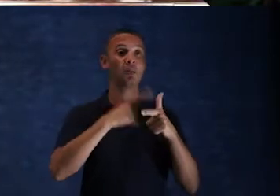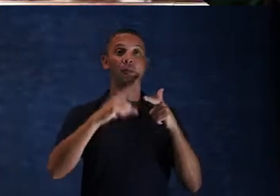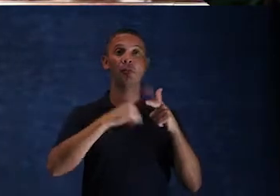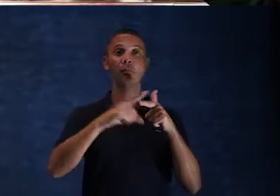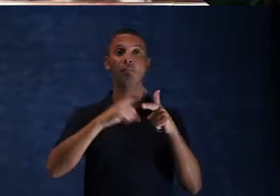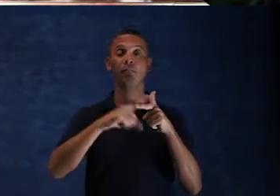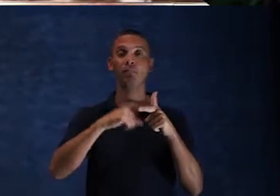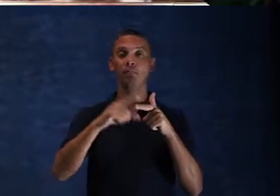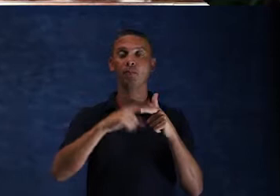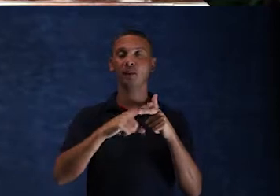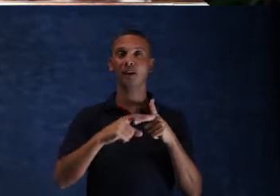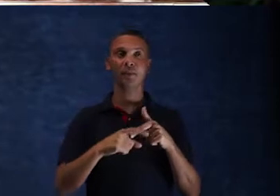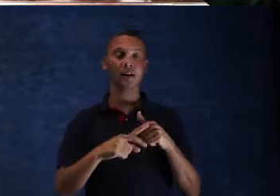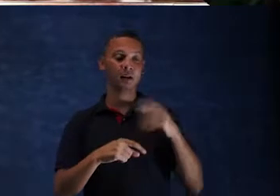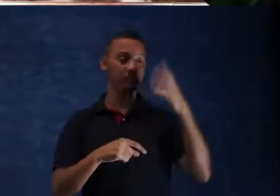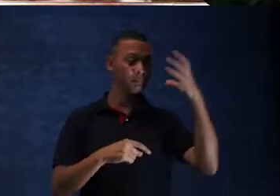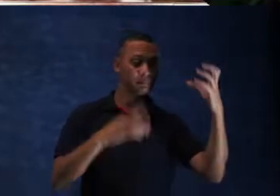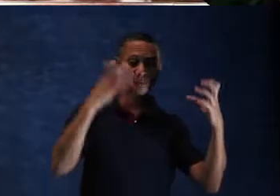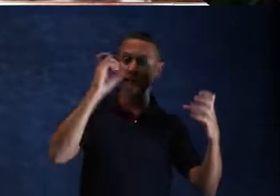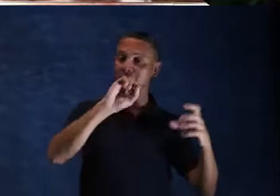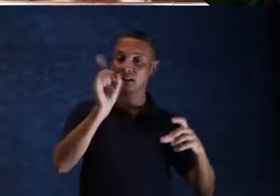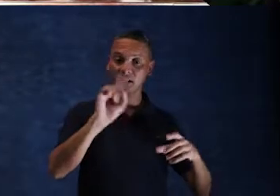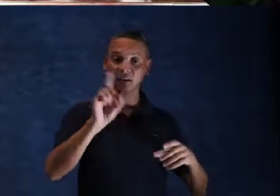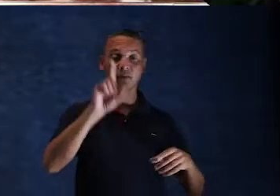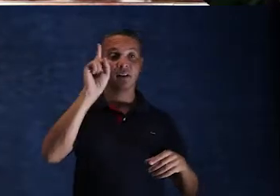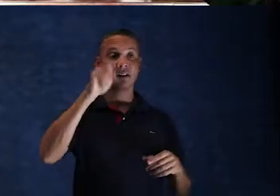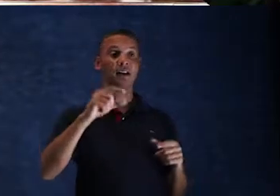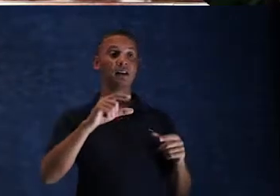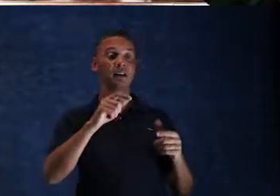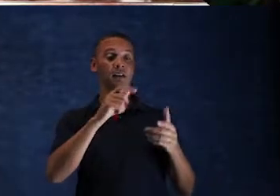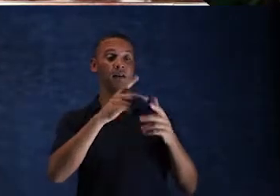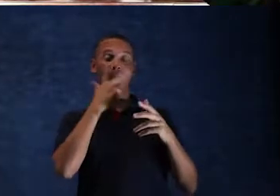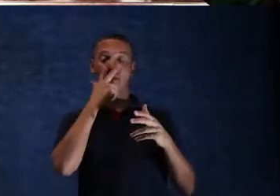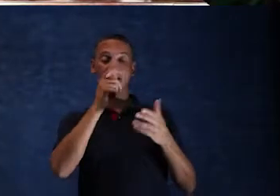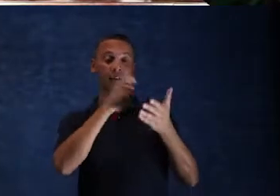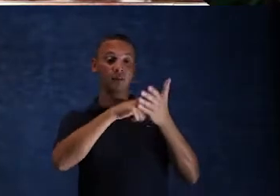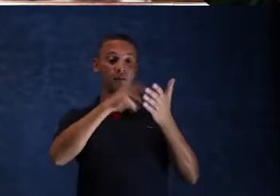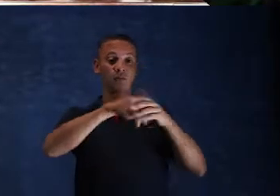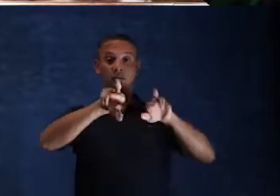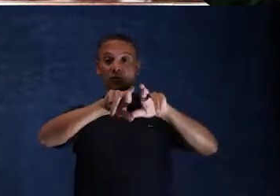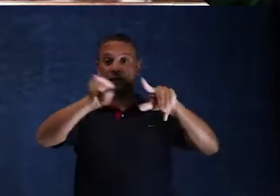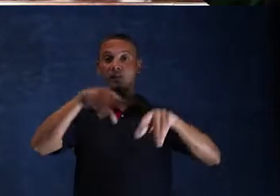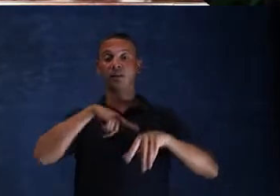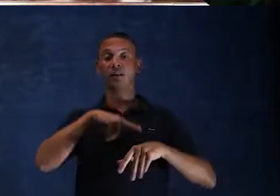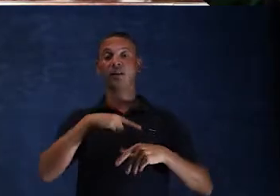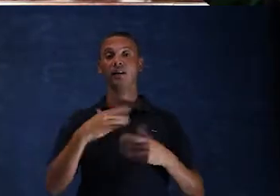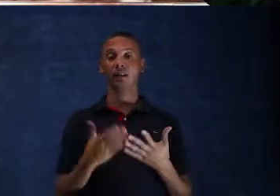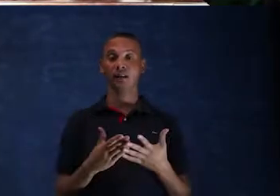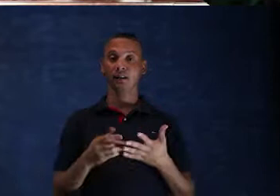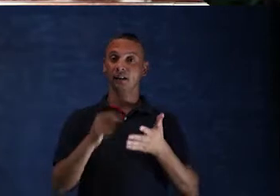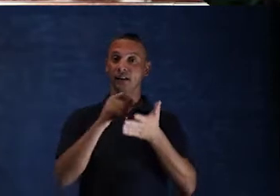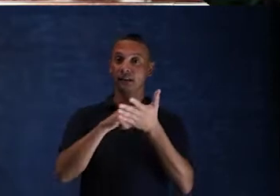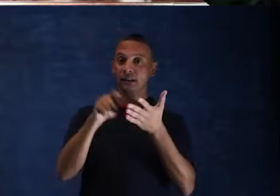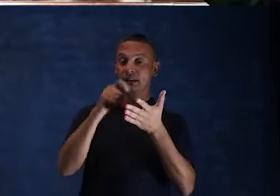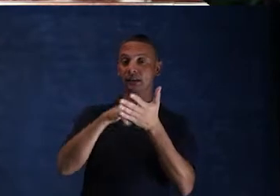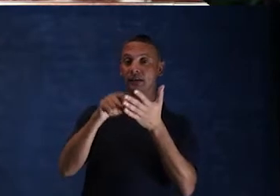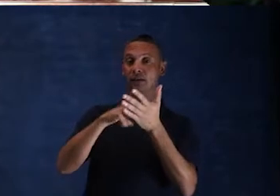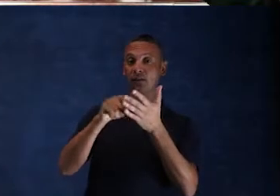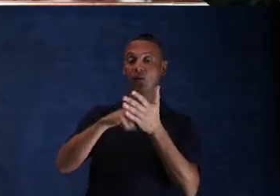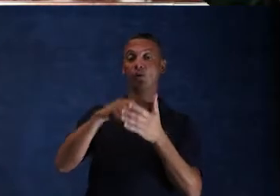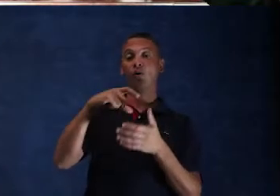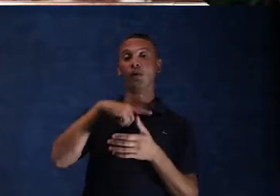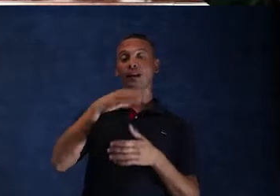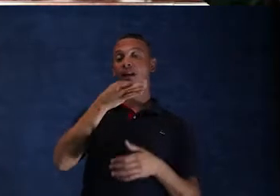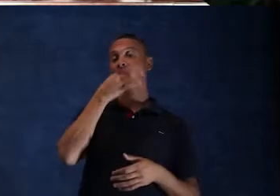de tendenciosidade da sua amostra, não. Né? Porque mesmo naqueles escritores que têm